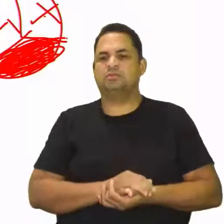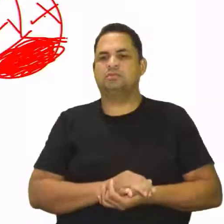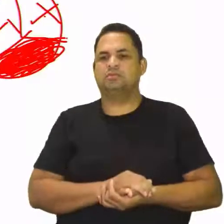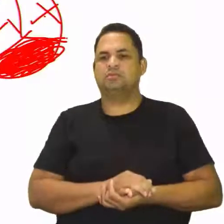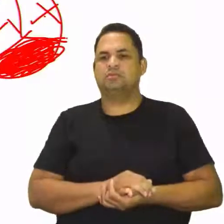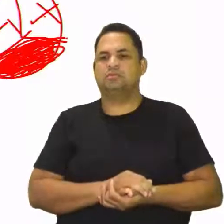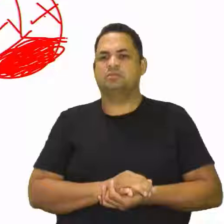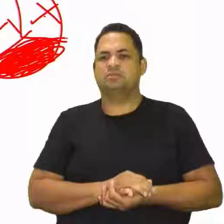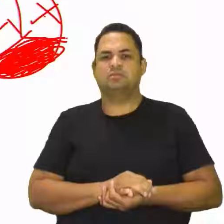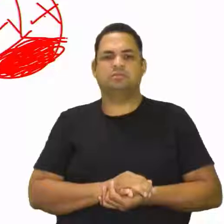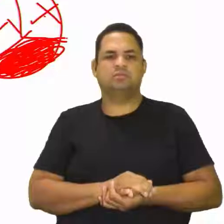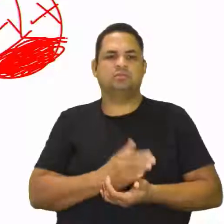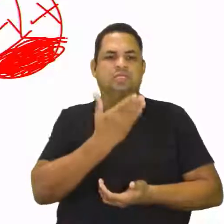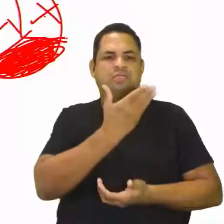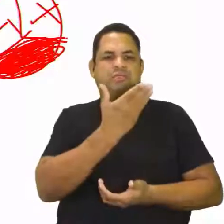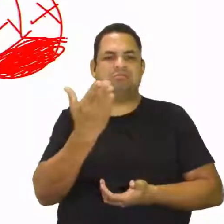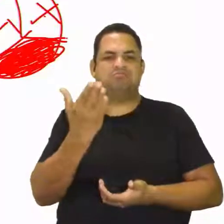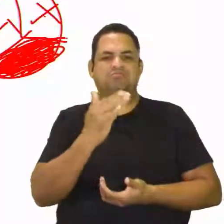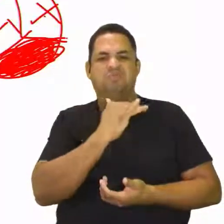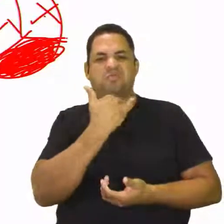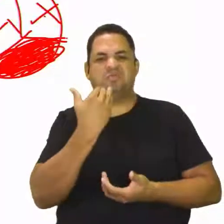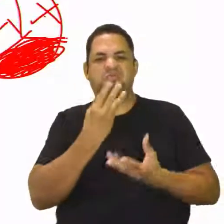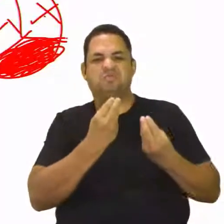as barbaridades do campo de concentração.